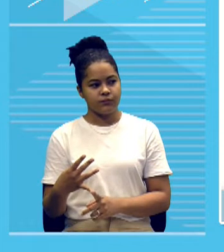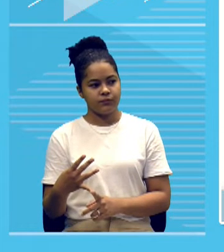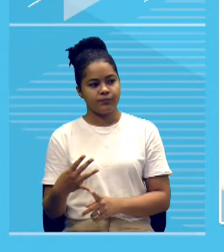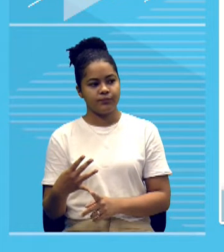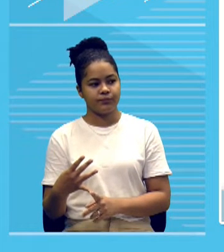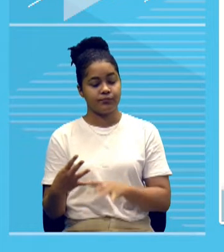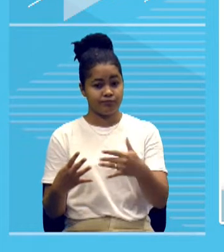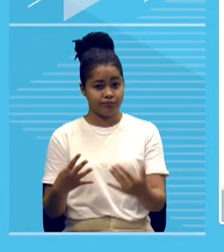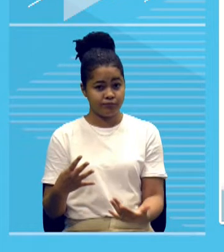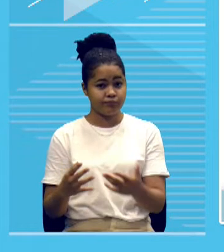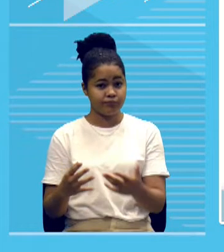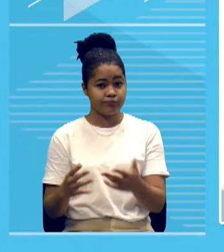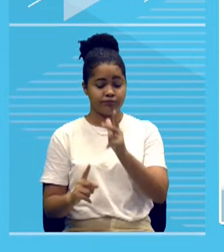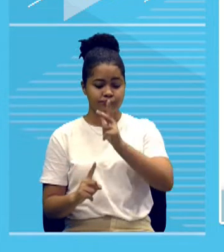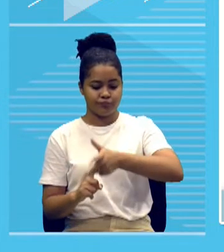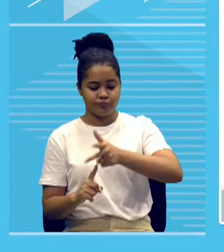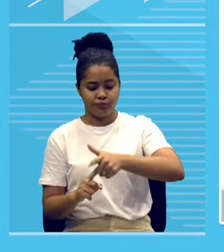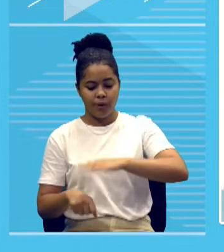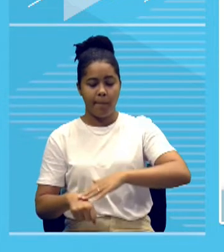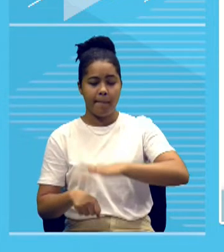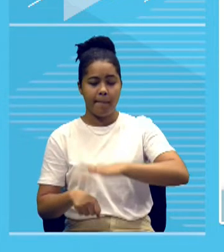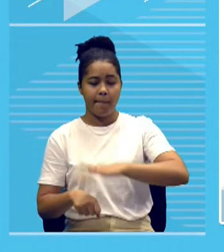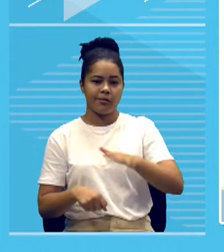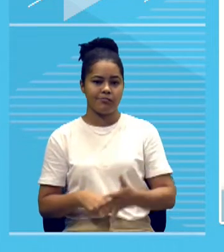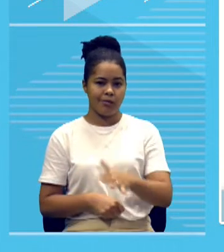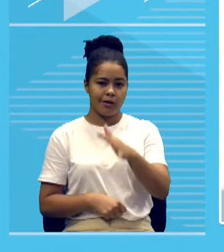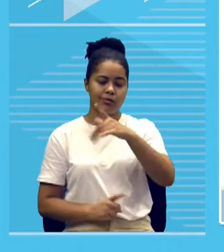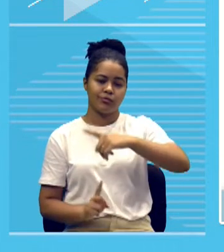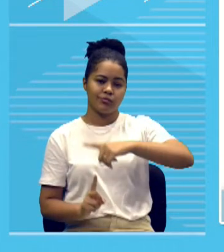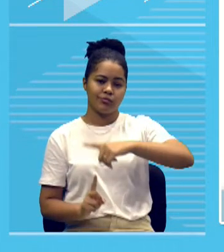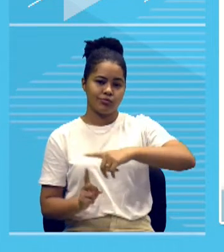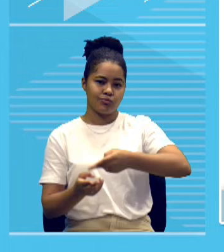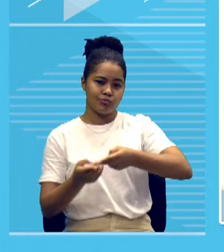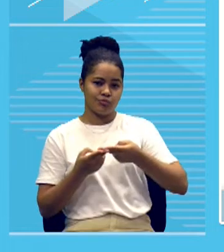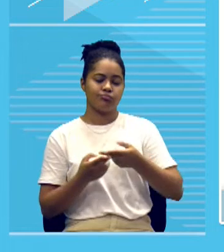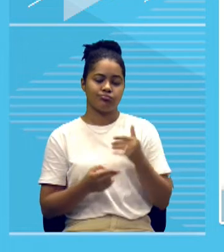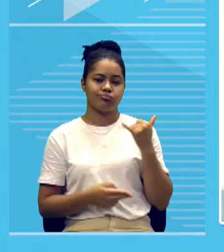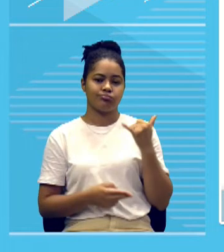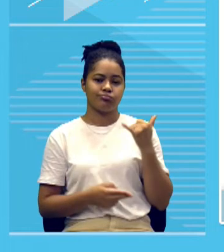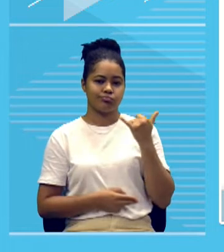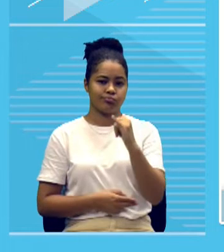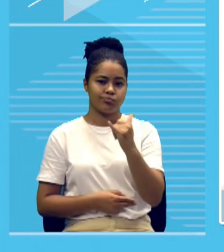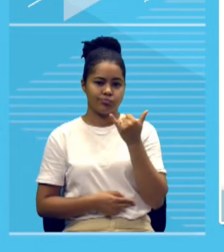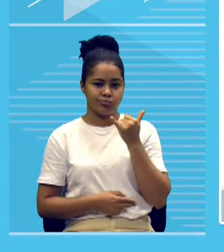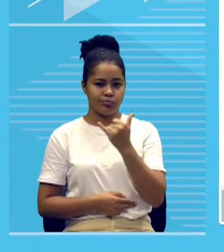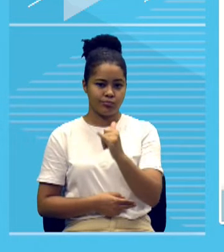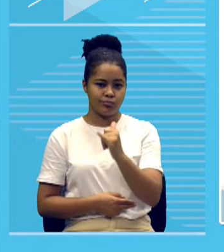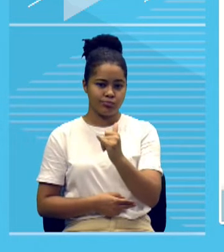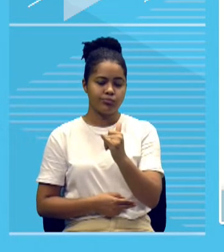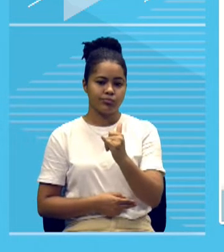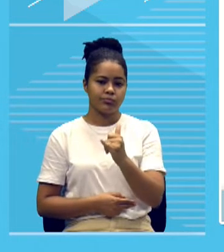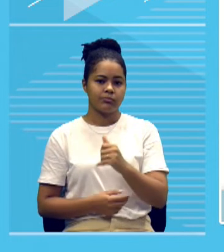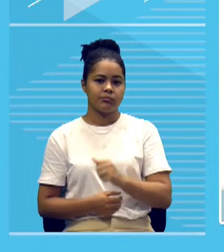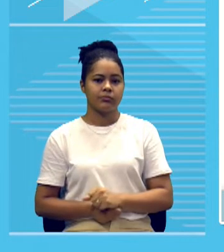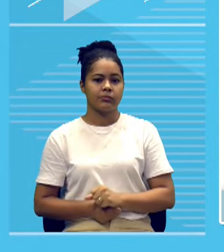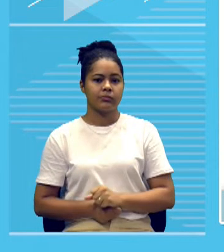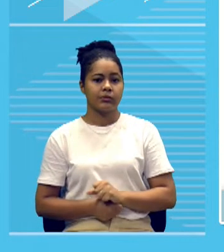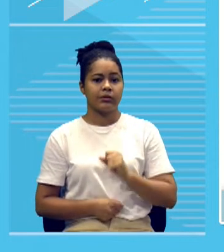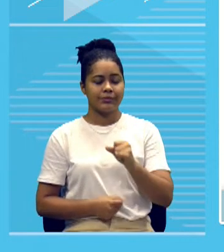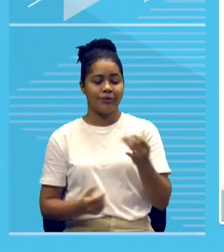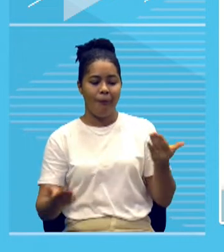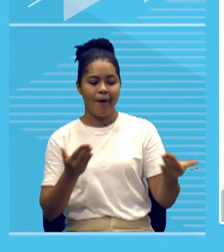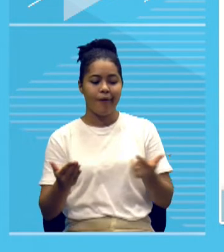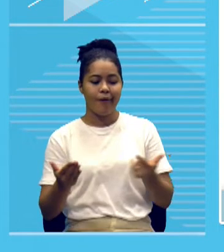podendo competir em termos de rentabilidade uma com outras fontes adicionais